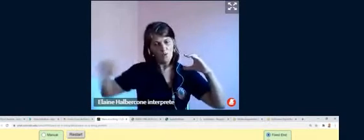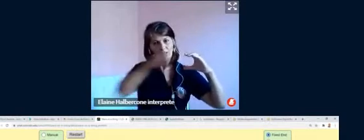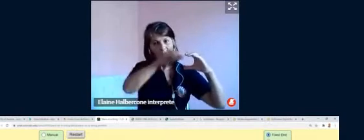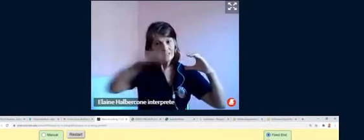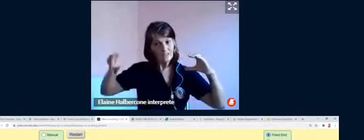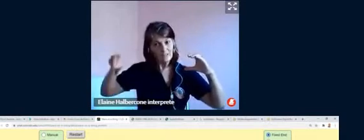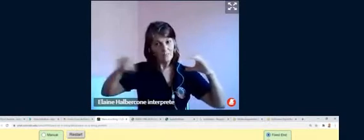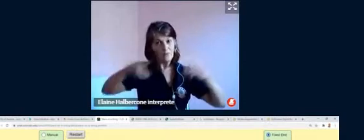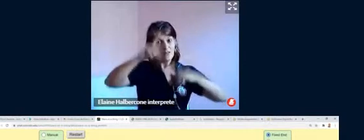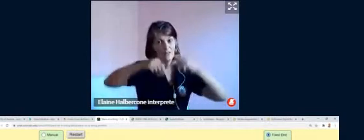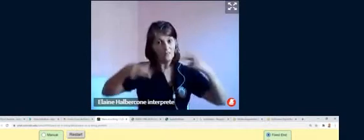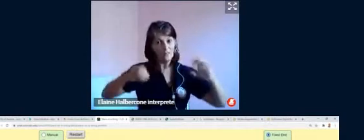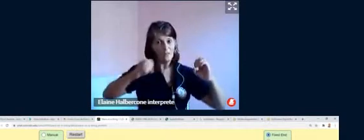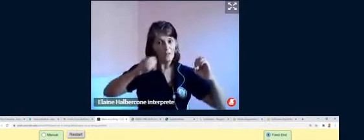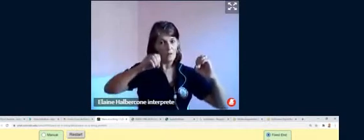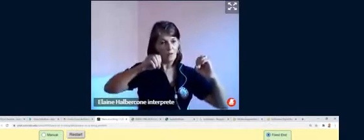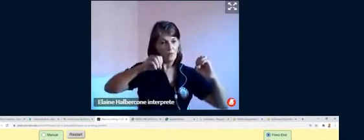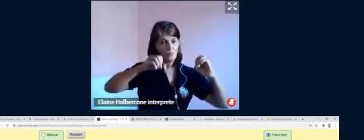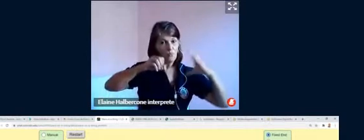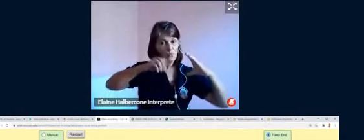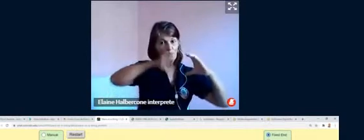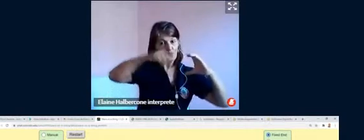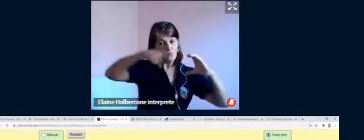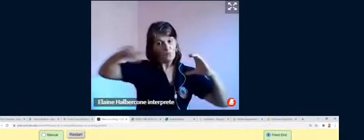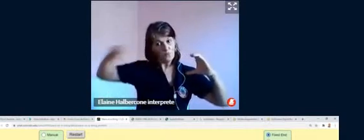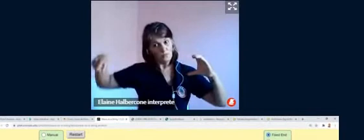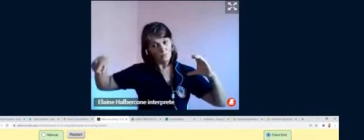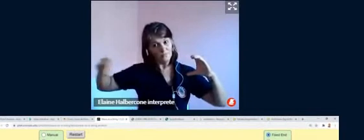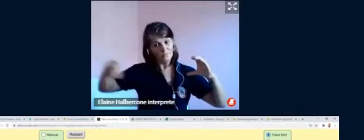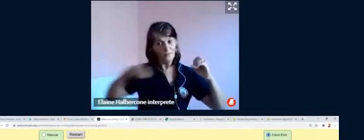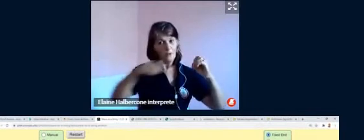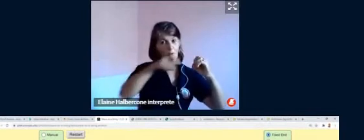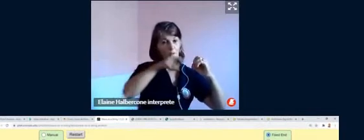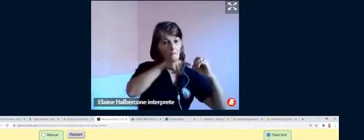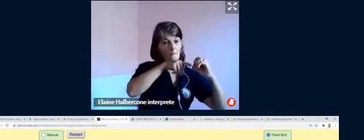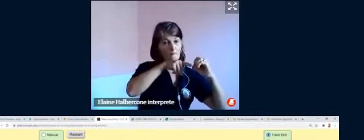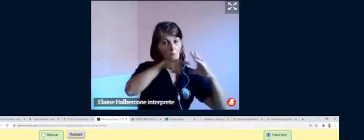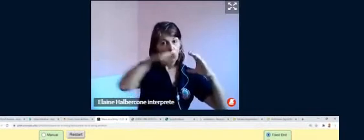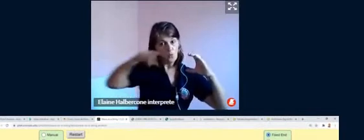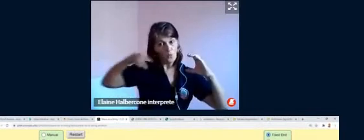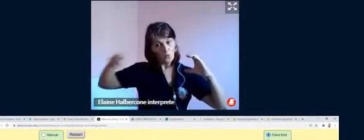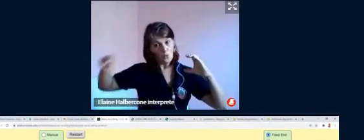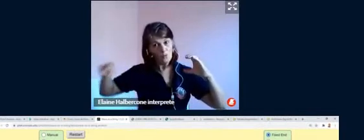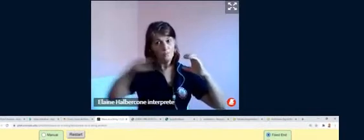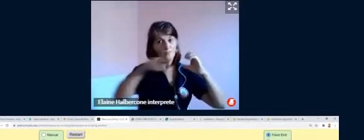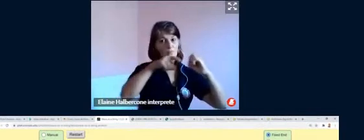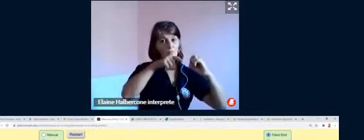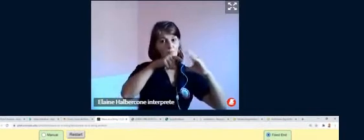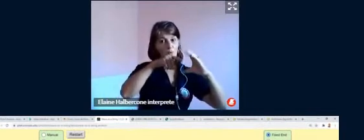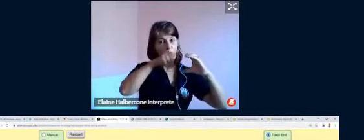Então eu dou um pulso, esse pulso acabou. Então ele está simulando uma onda